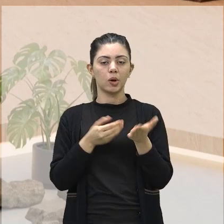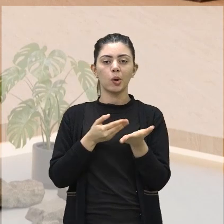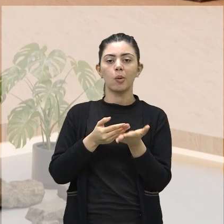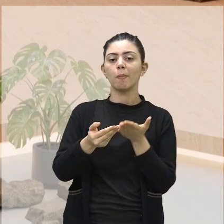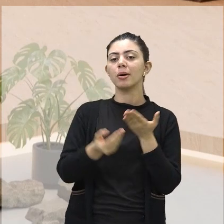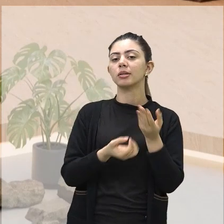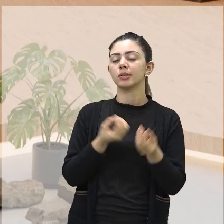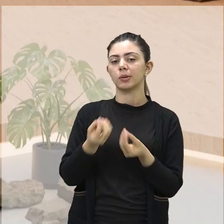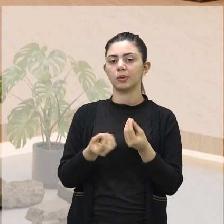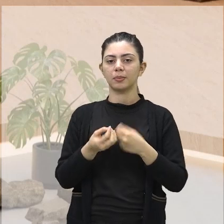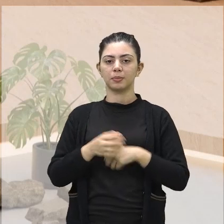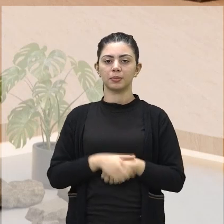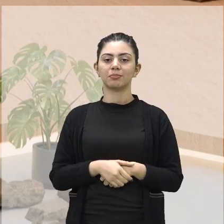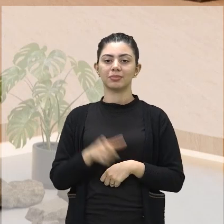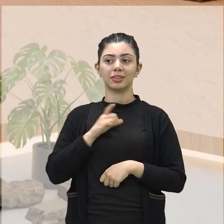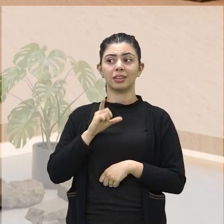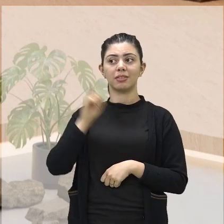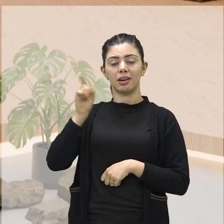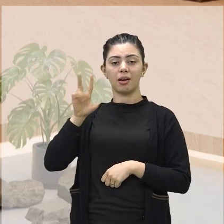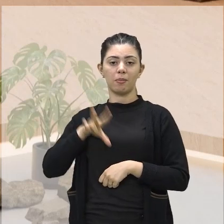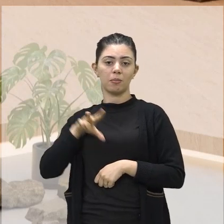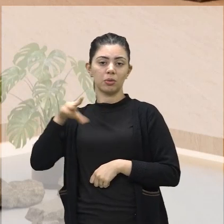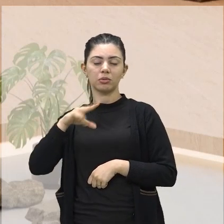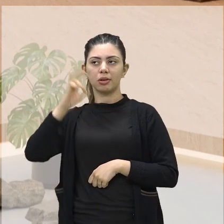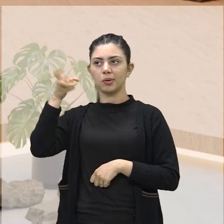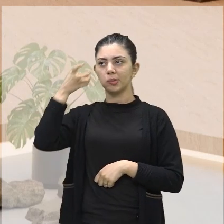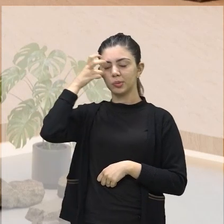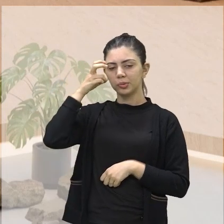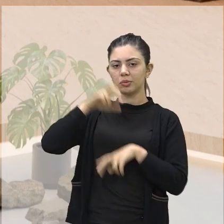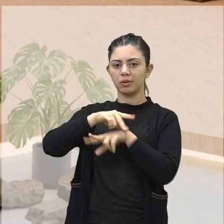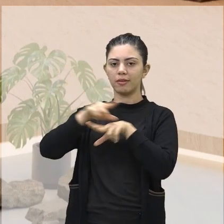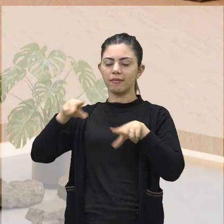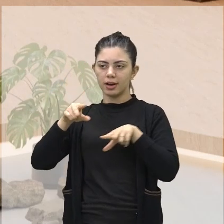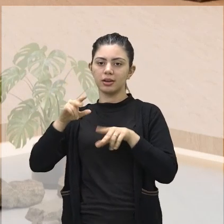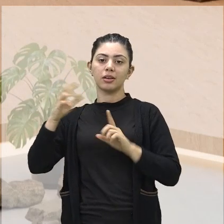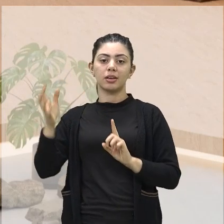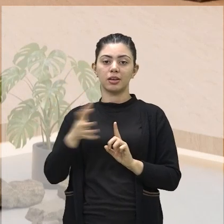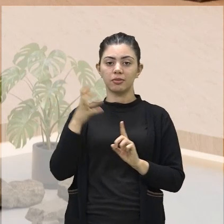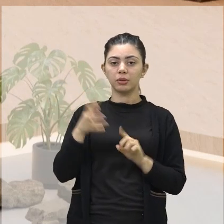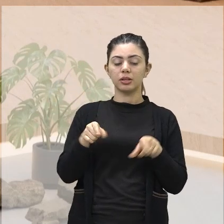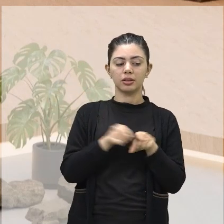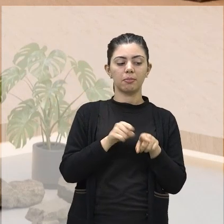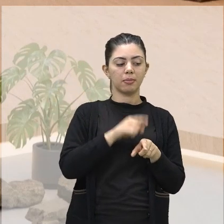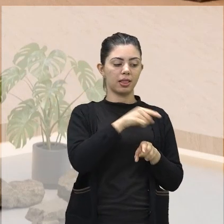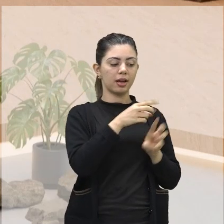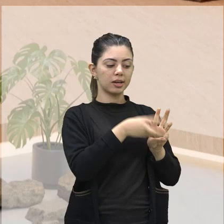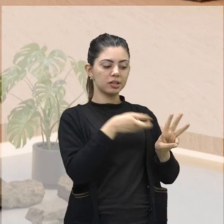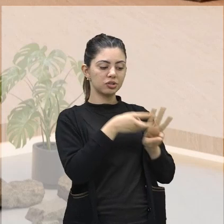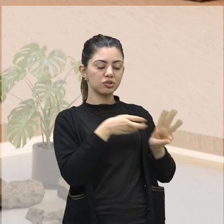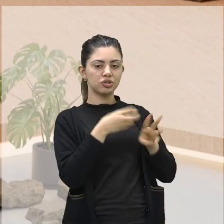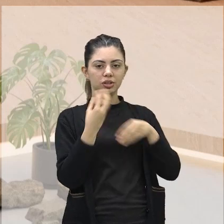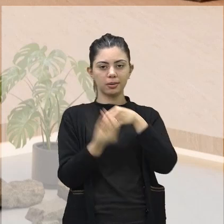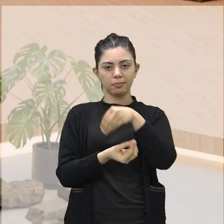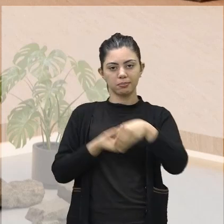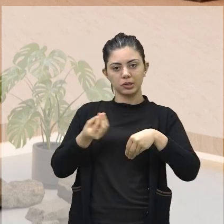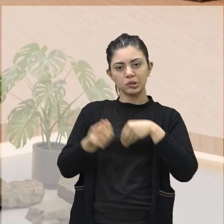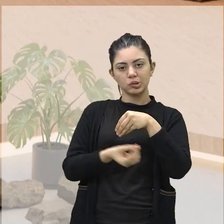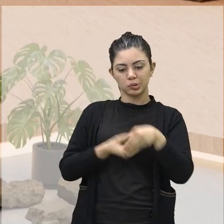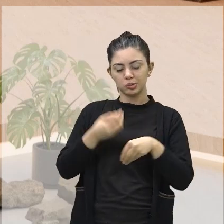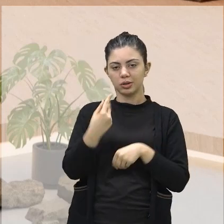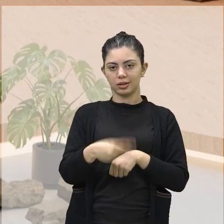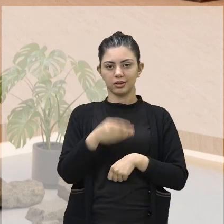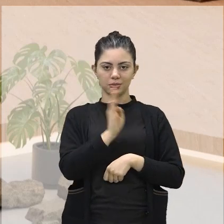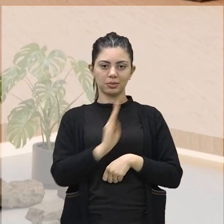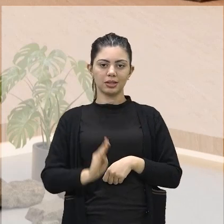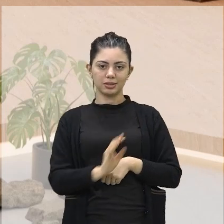herança, né, dos portugueses, da cultura portuguesa, com a cultura nativa, né, aqui do Brasil,